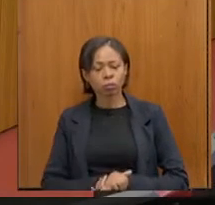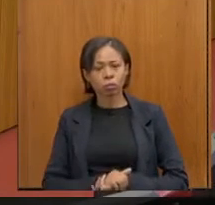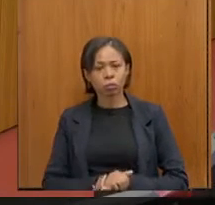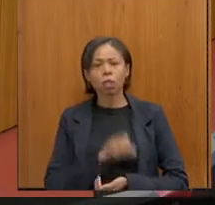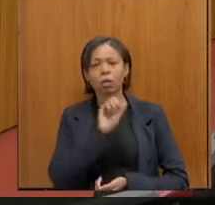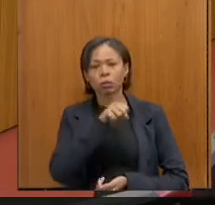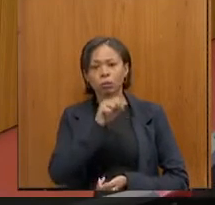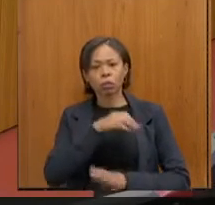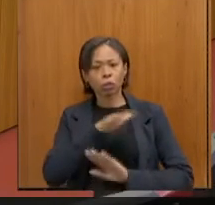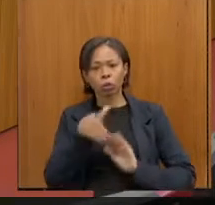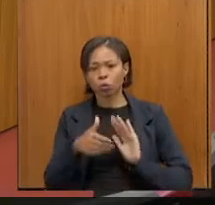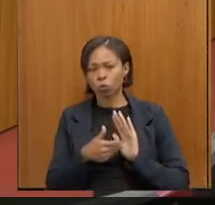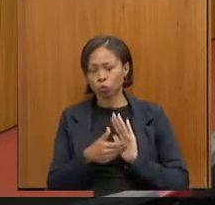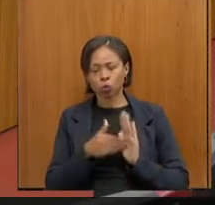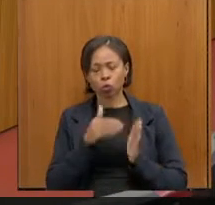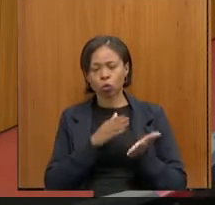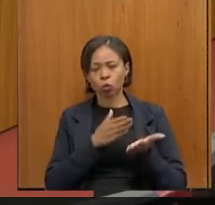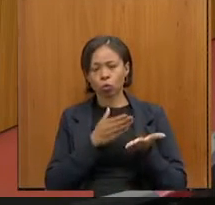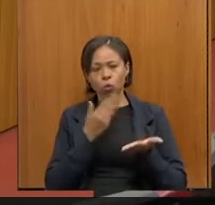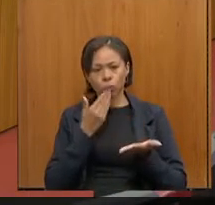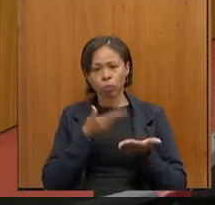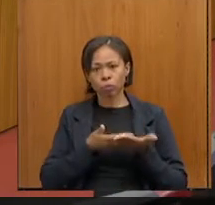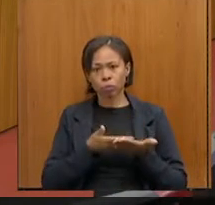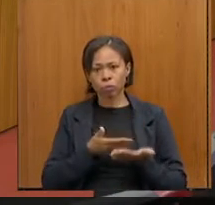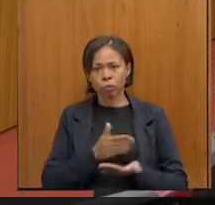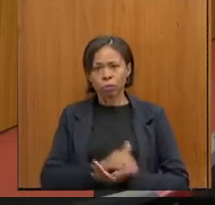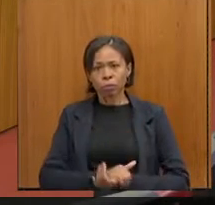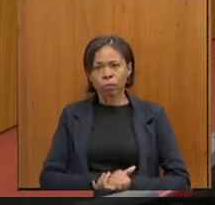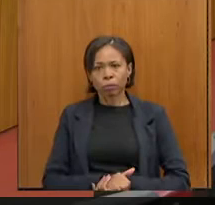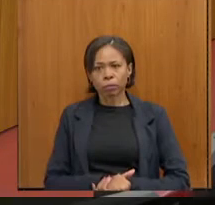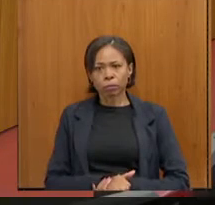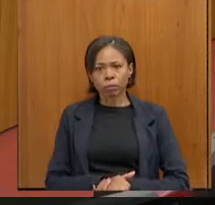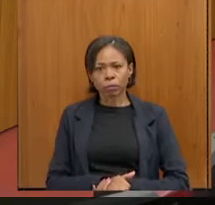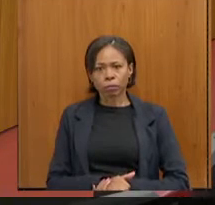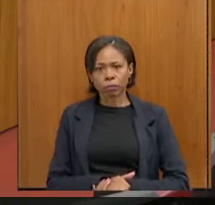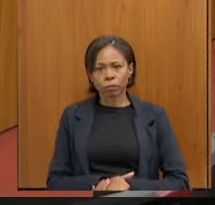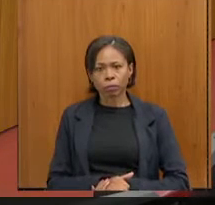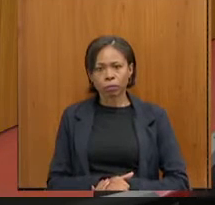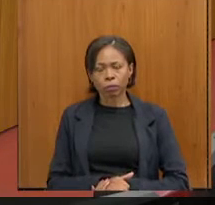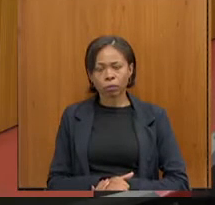favorável a todos e que alimentos Presidente é